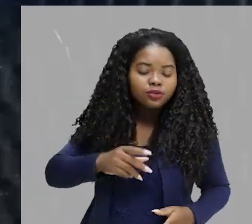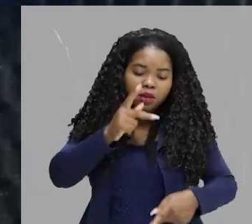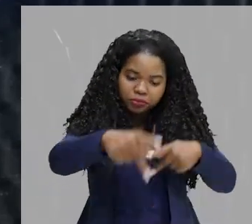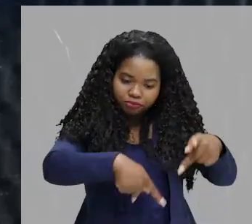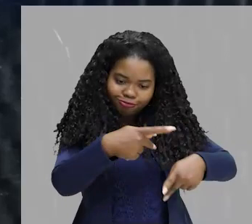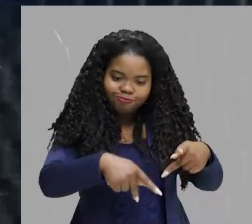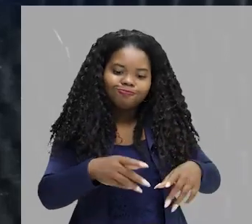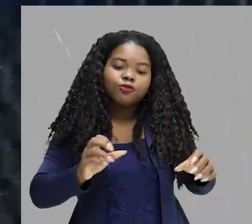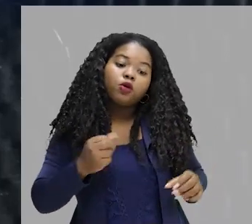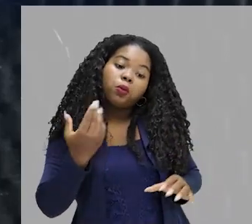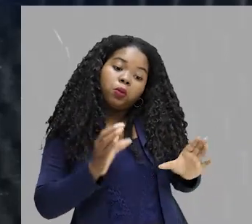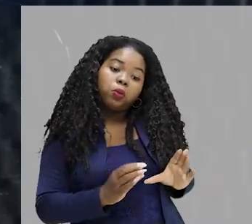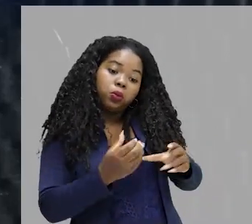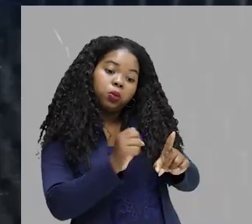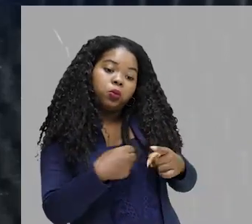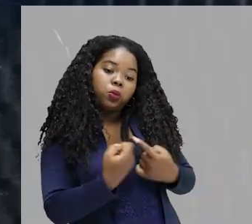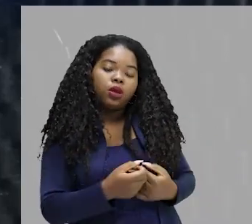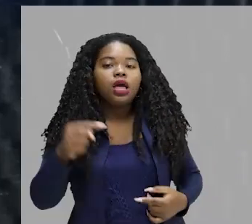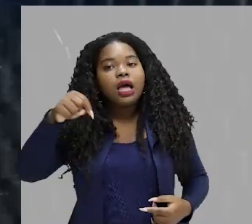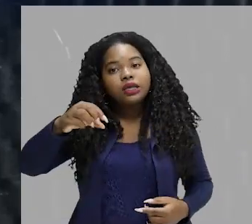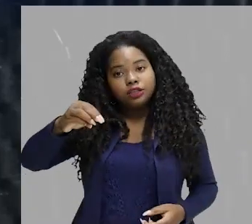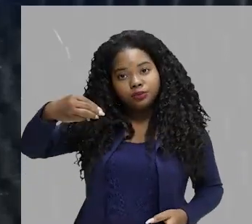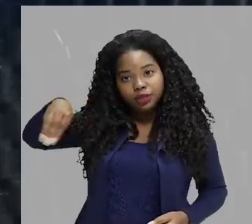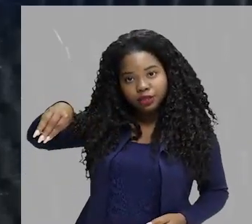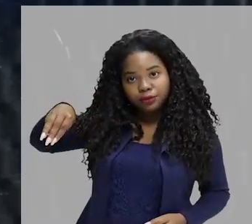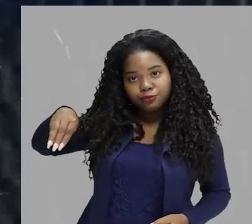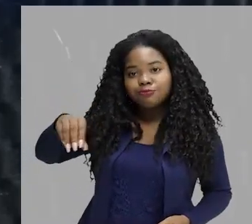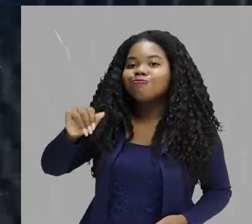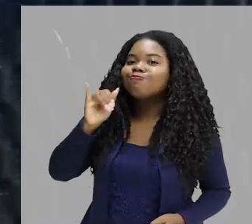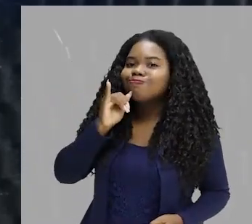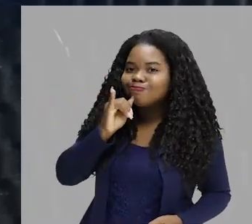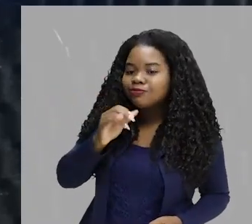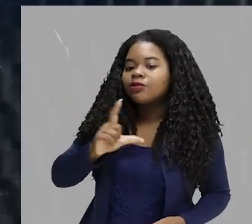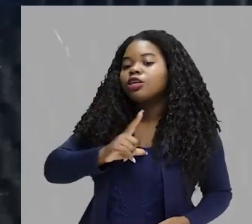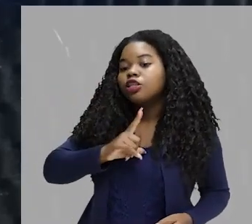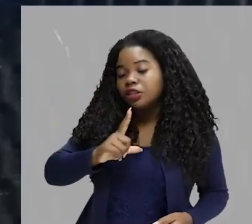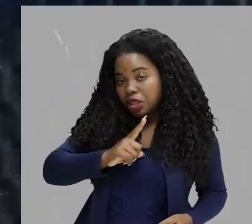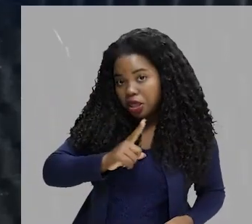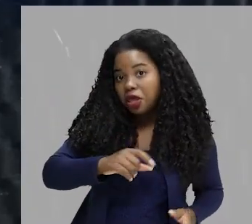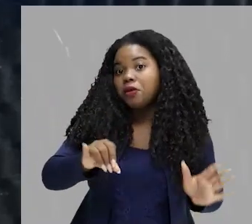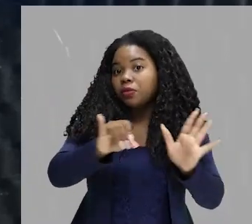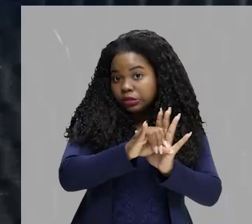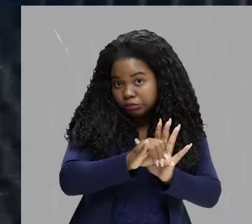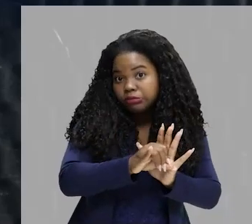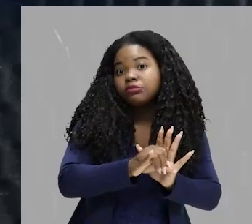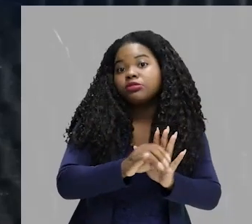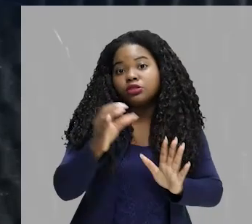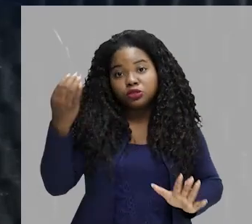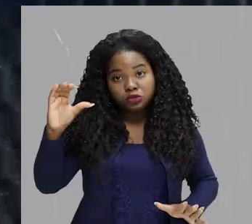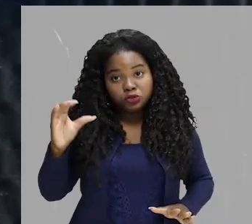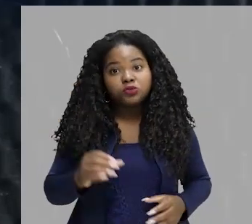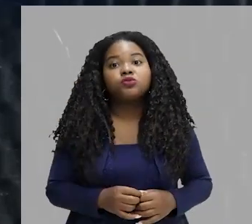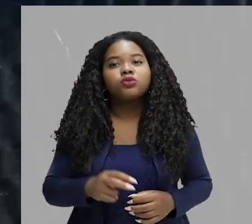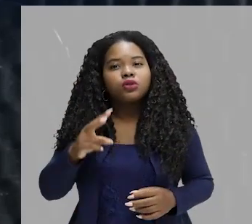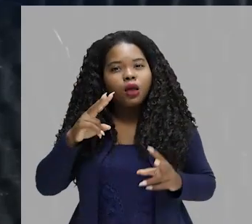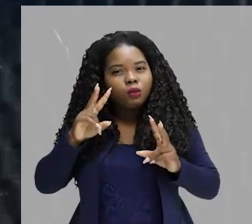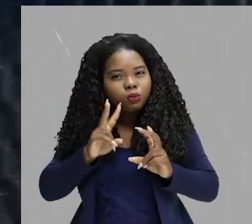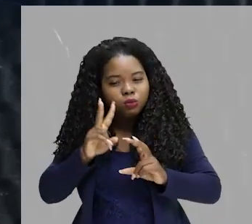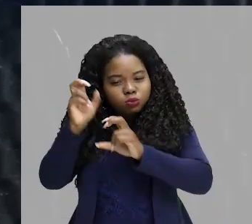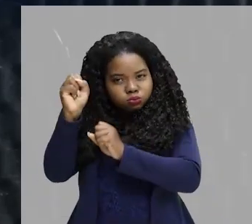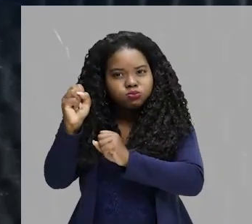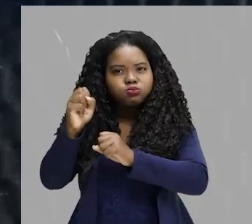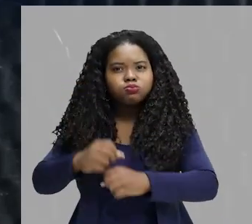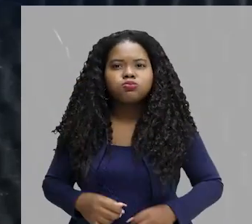determinado grupo social. Aqui no Maranhão, por exemplo, né, a gente tem uma identidade cultural que é muito forte. O nosso modo de falar,